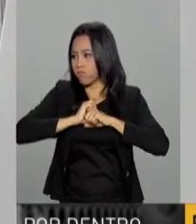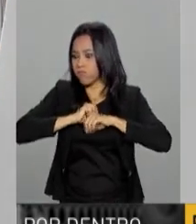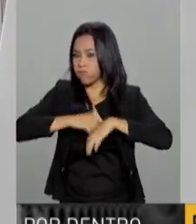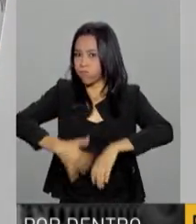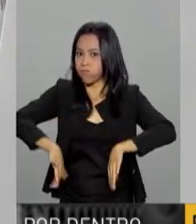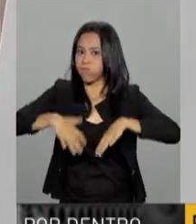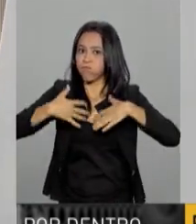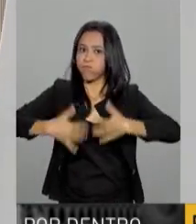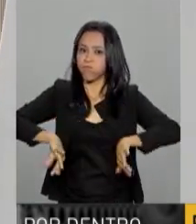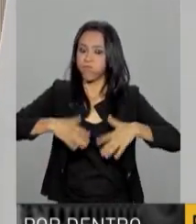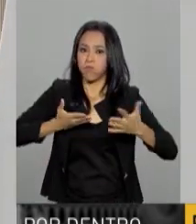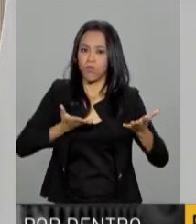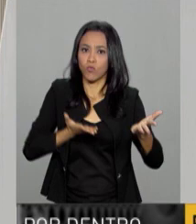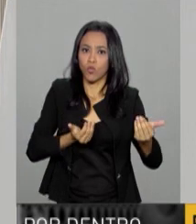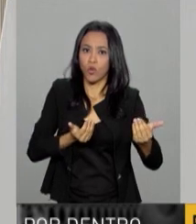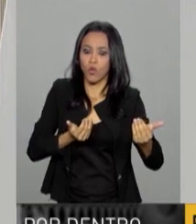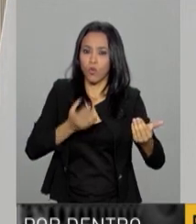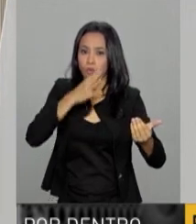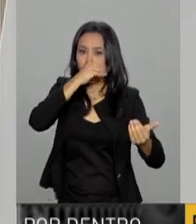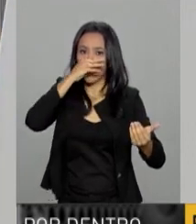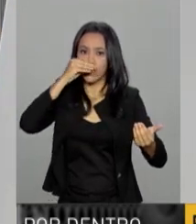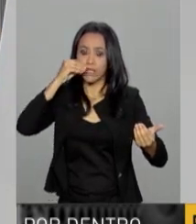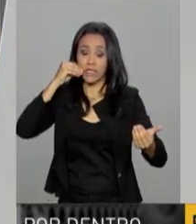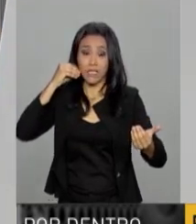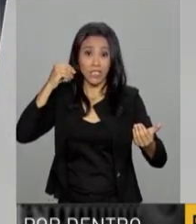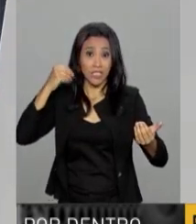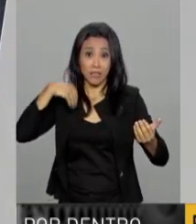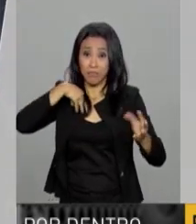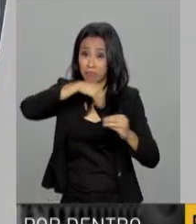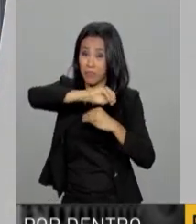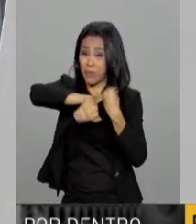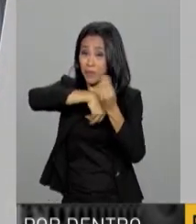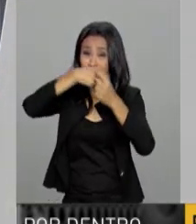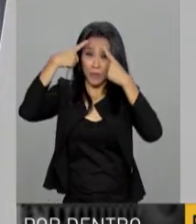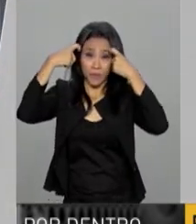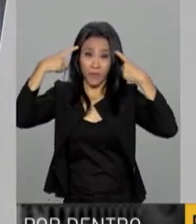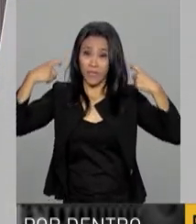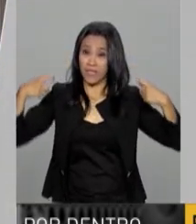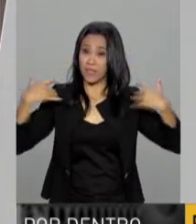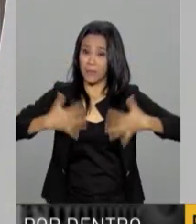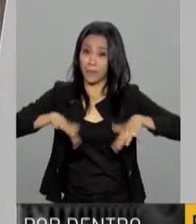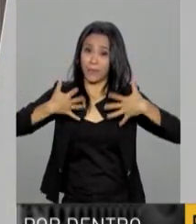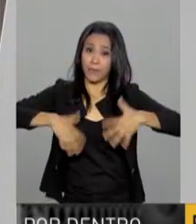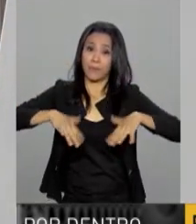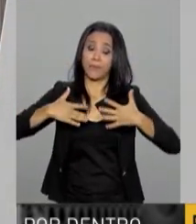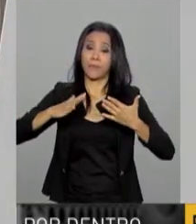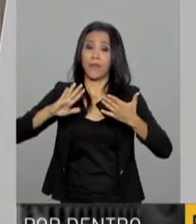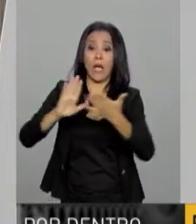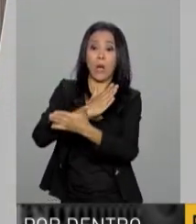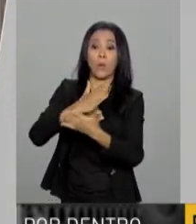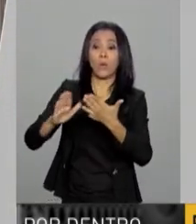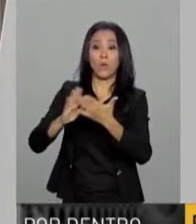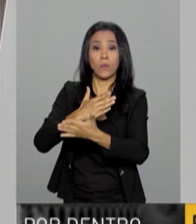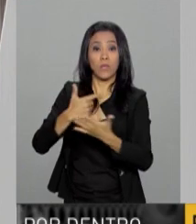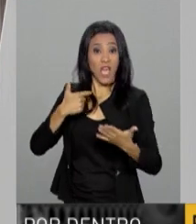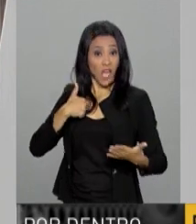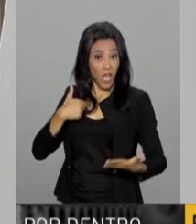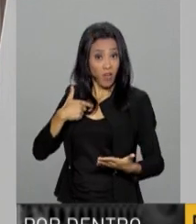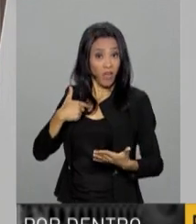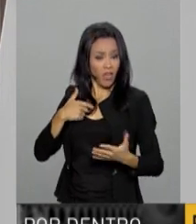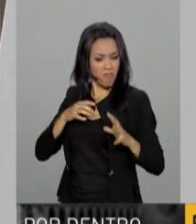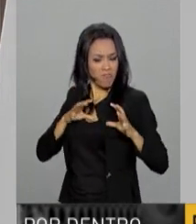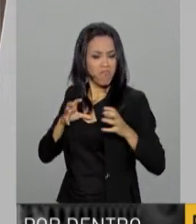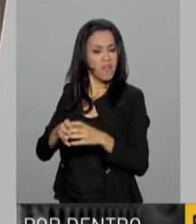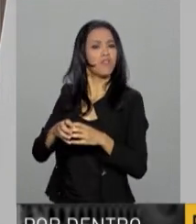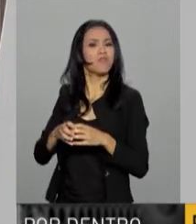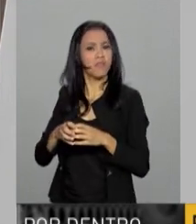e jovens envolvidos com a criminalidade muitos deles até se dizem integrantes das